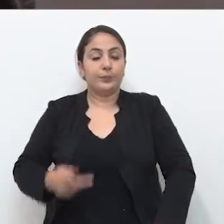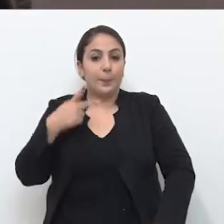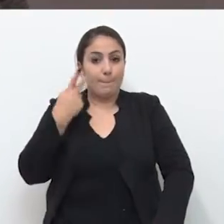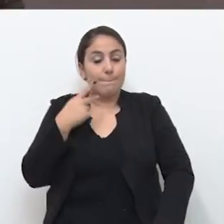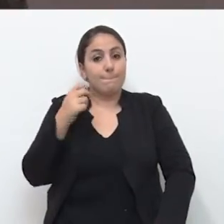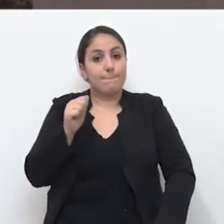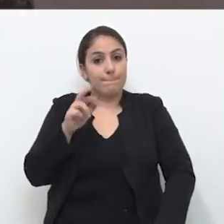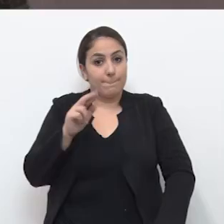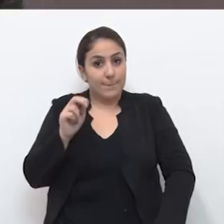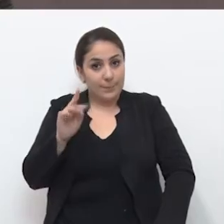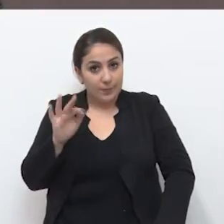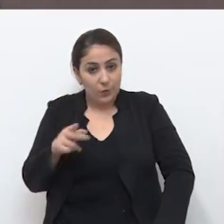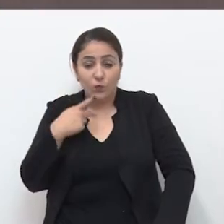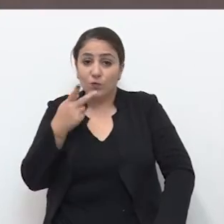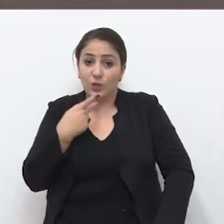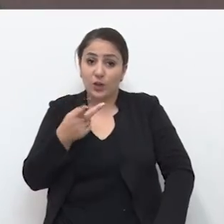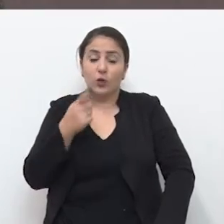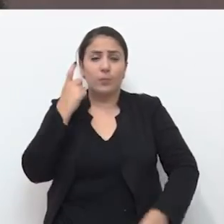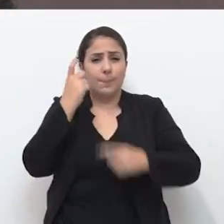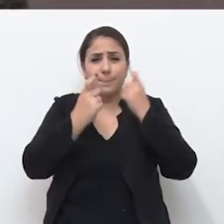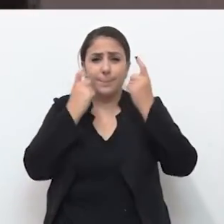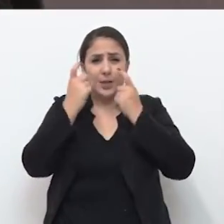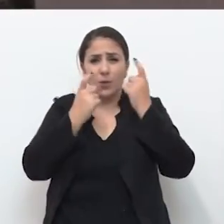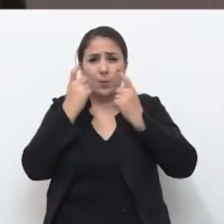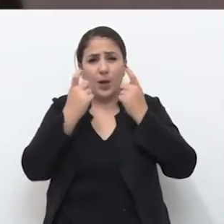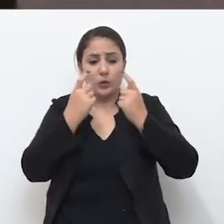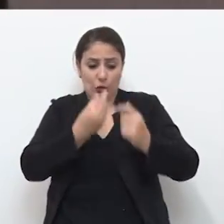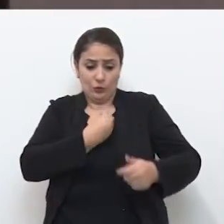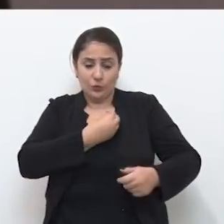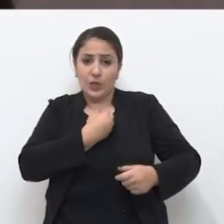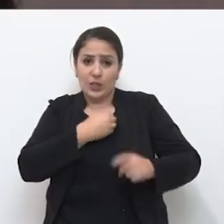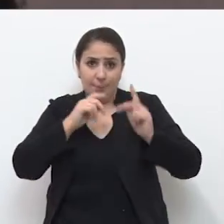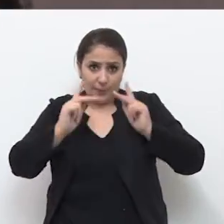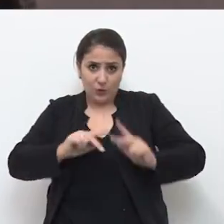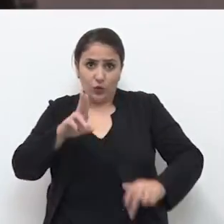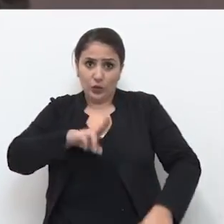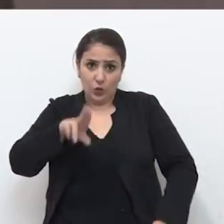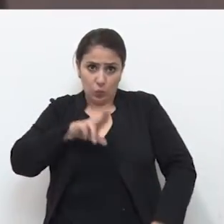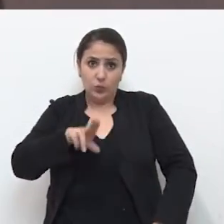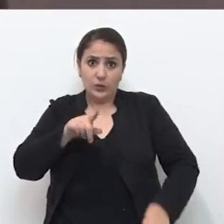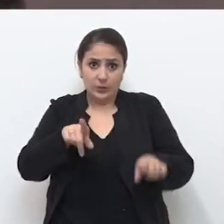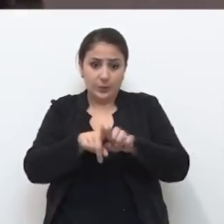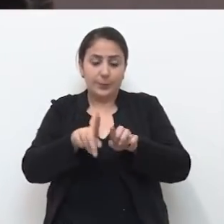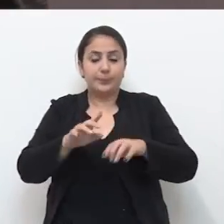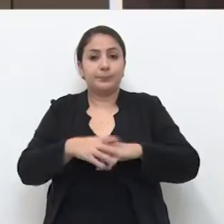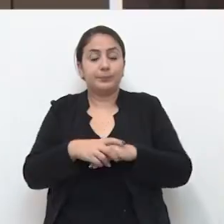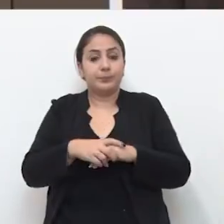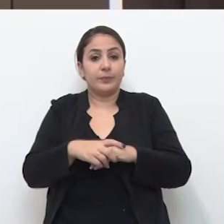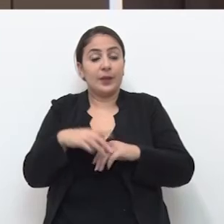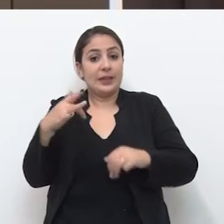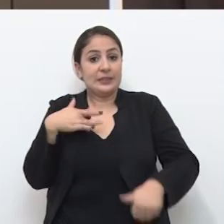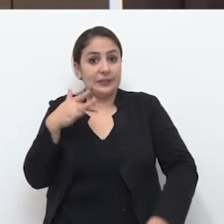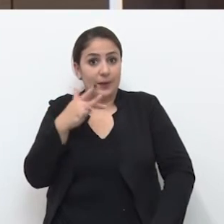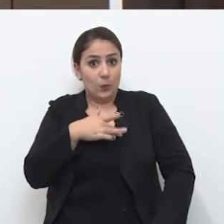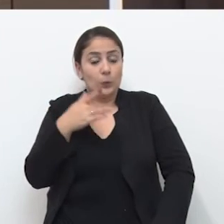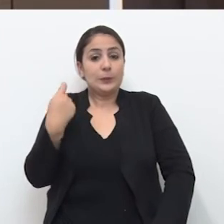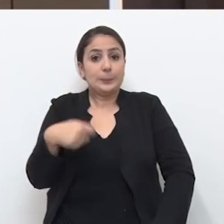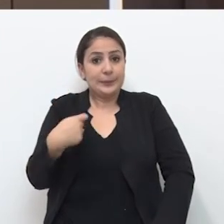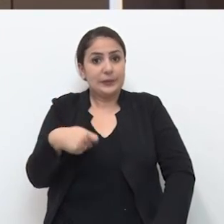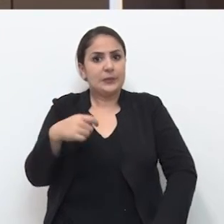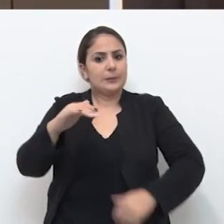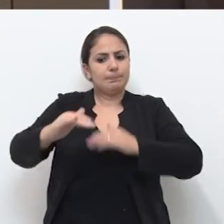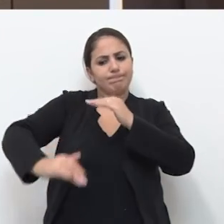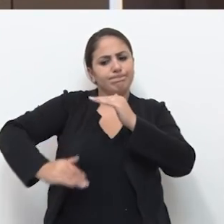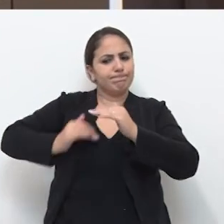Aristeu Dalalana também enfatizou que está preocupado com a vida dos usuários de patinetes. A saúde